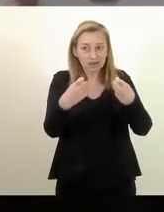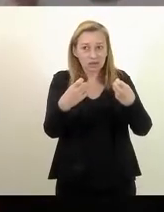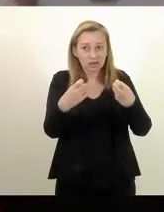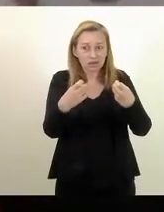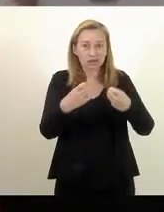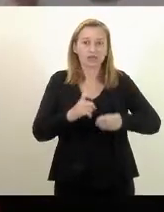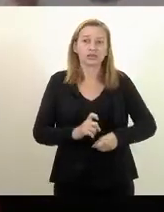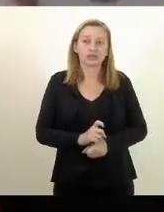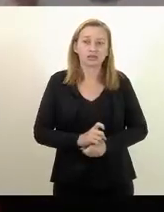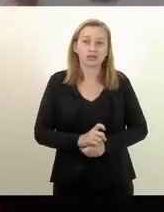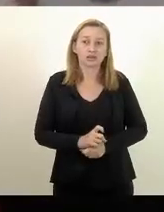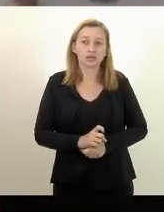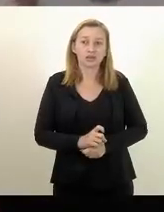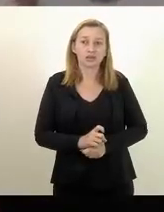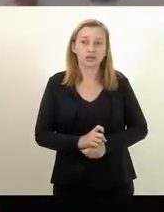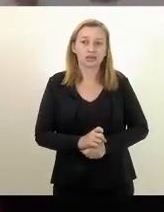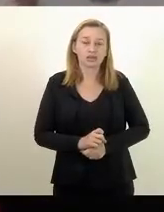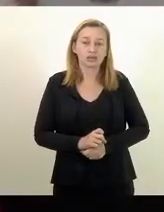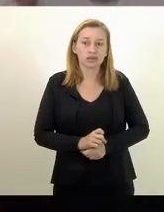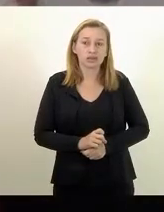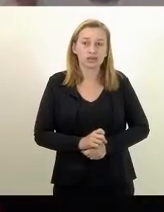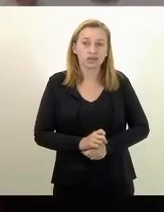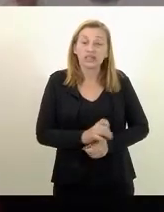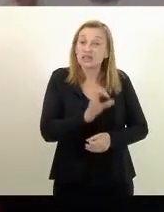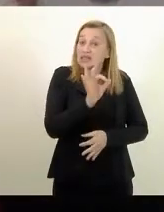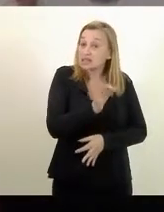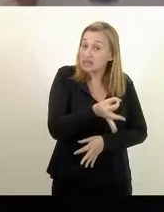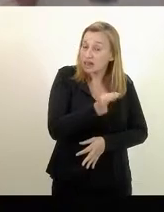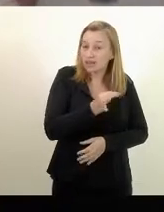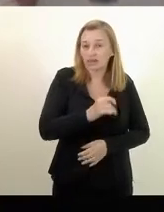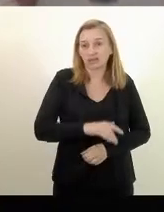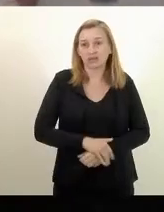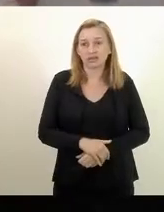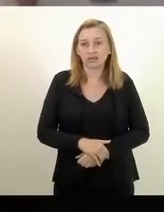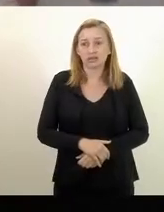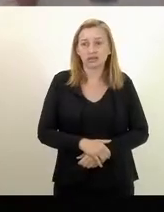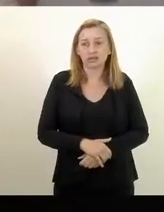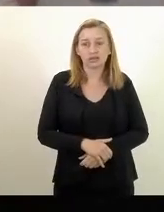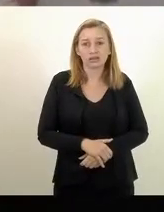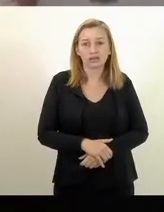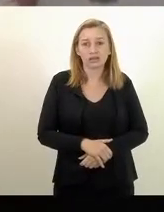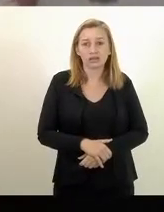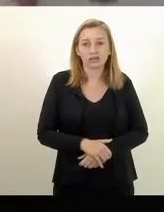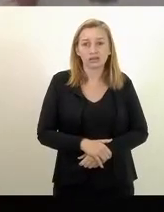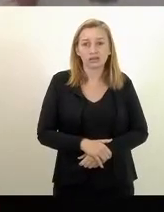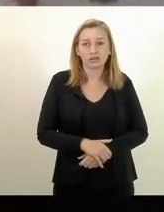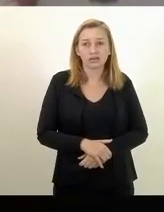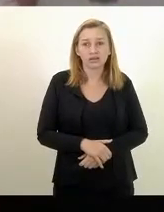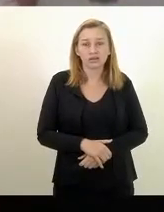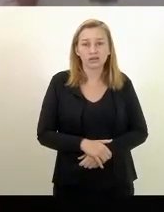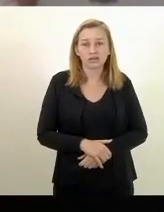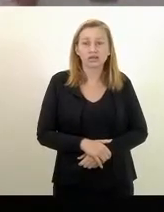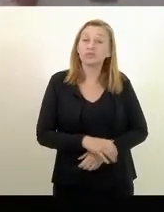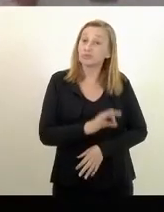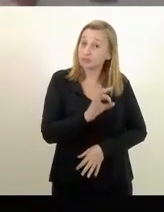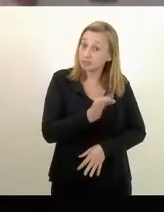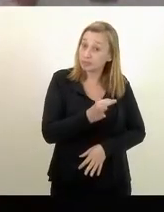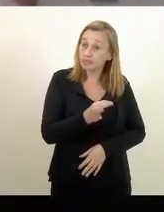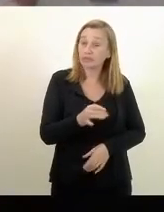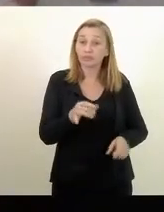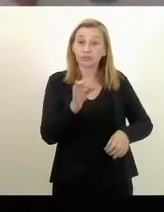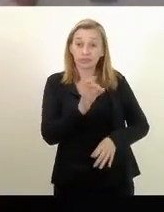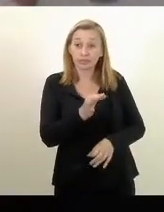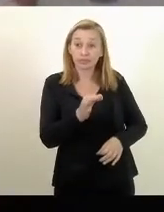se dão de forma concreta e simbólica elas se dão de forma concreta inclusive